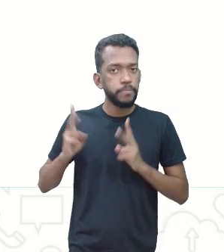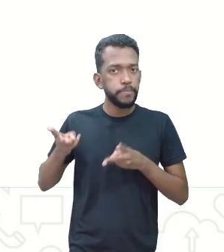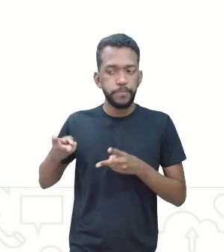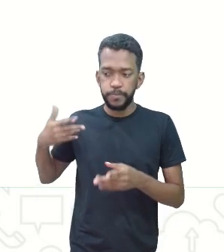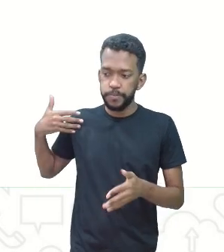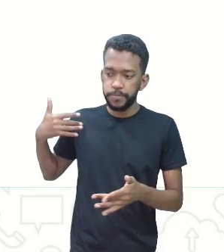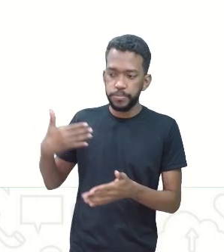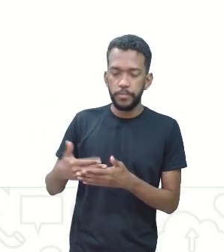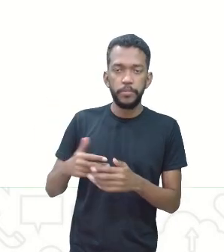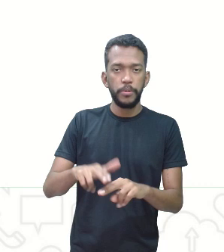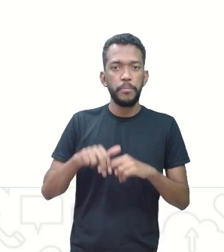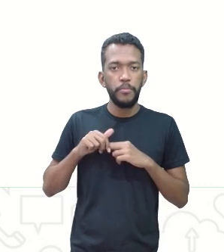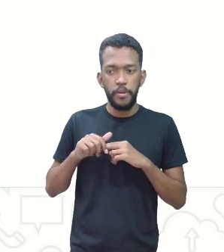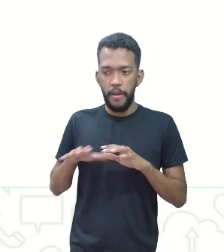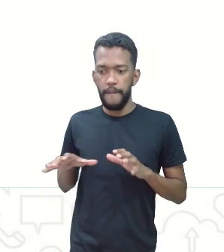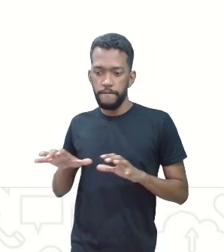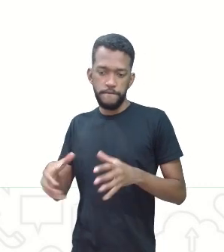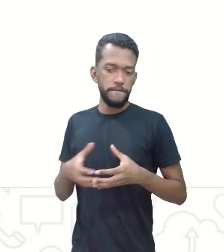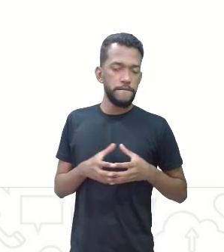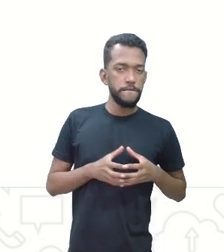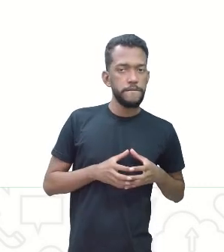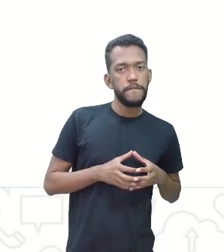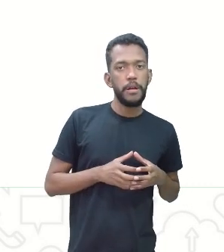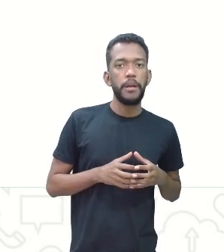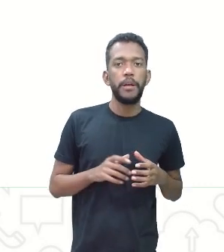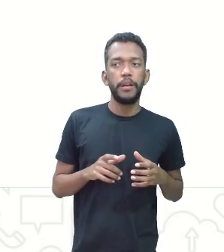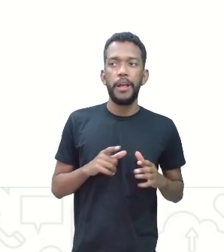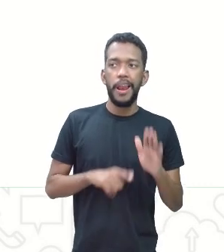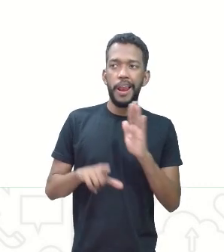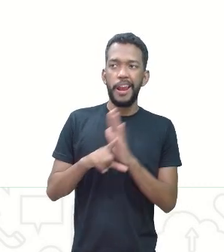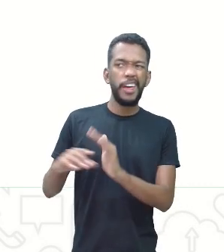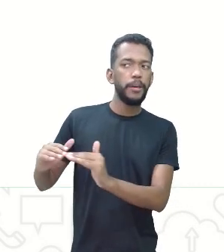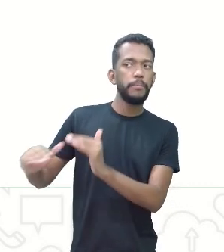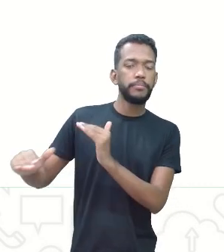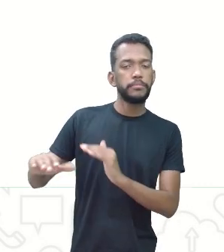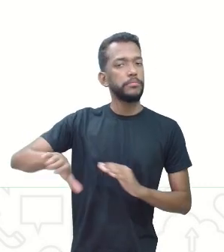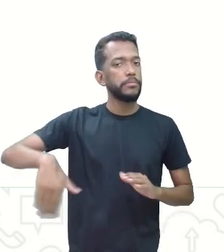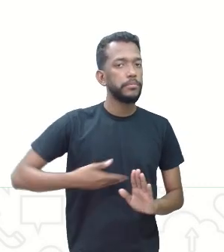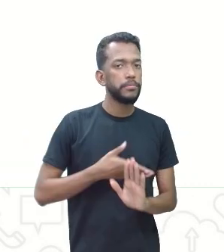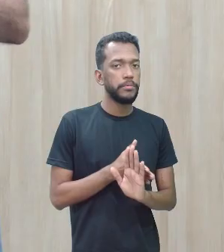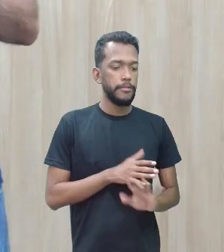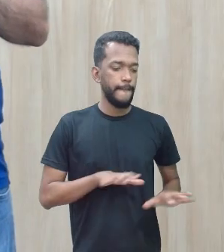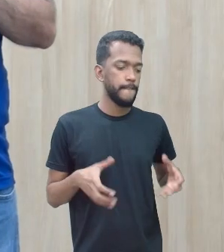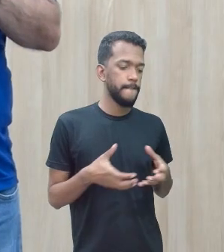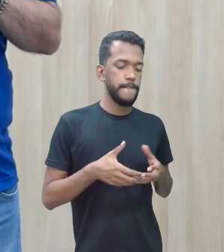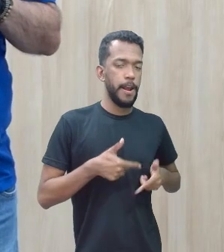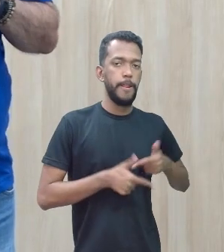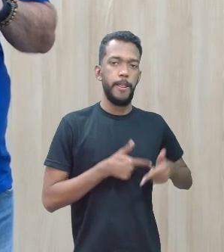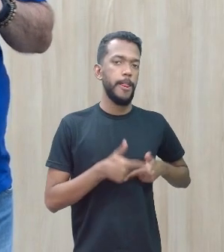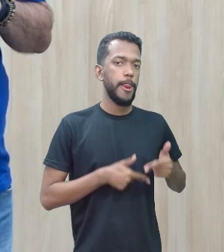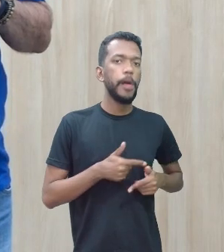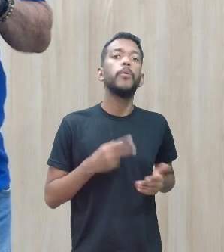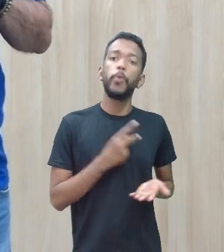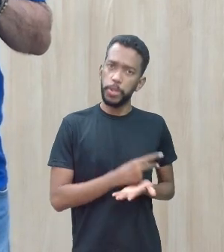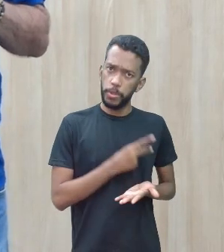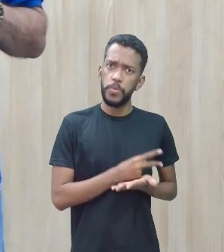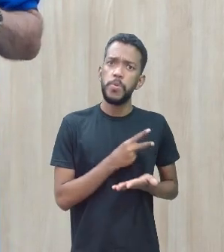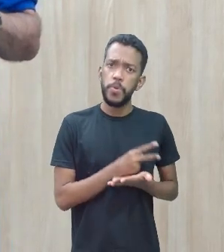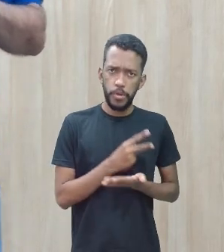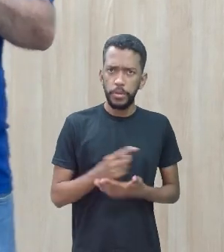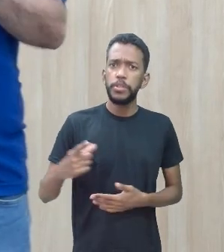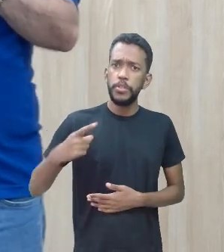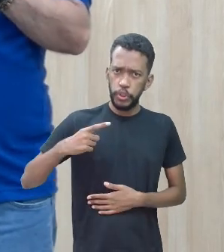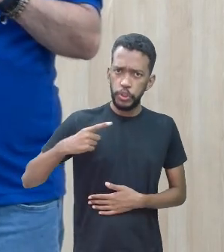meio de cativeiros ilegais por muito tempo. Isso por quê? Porque havia a